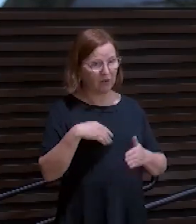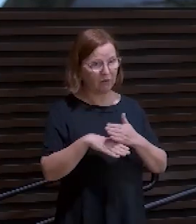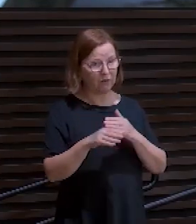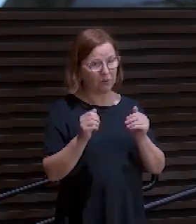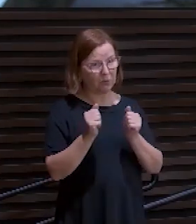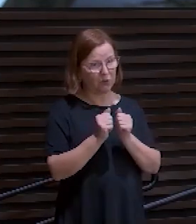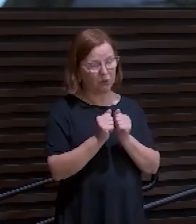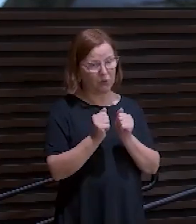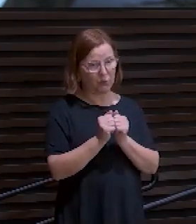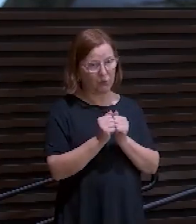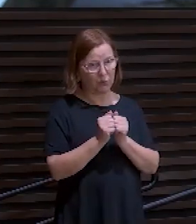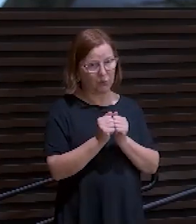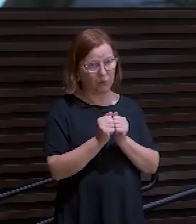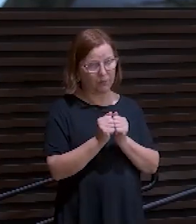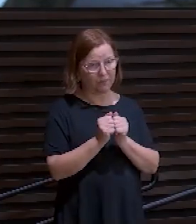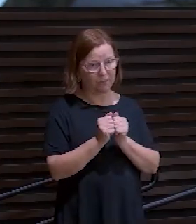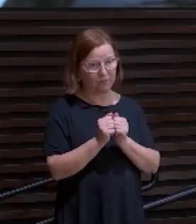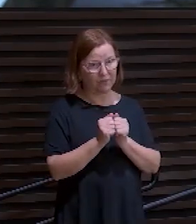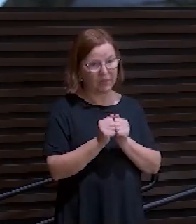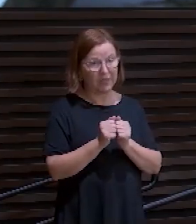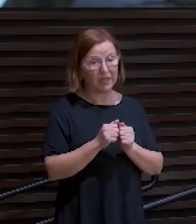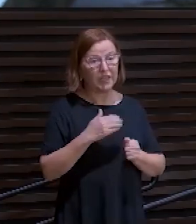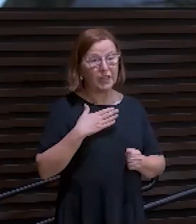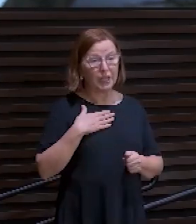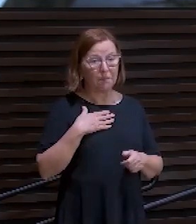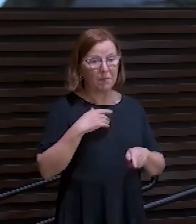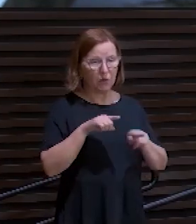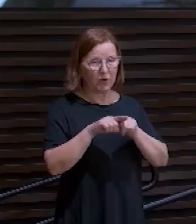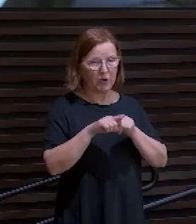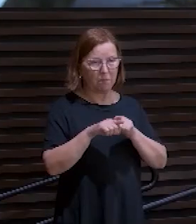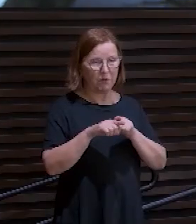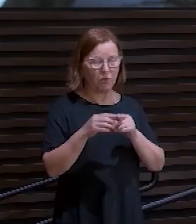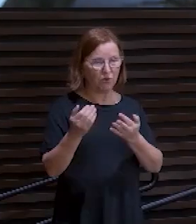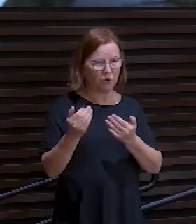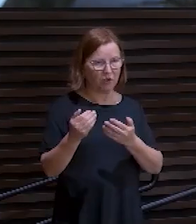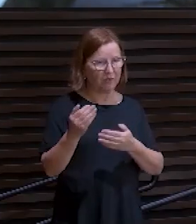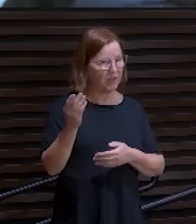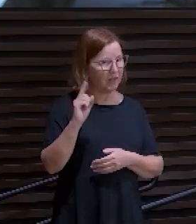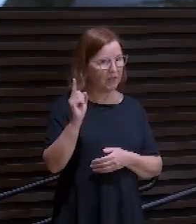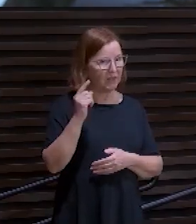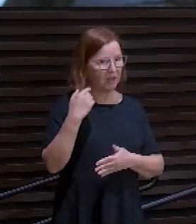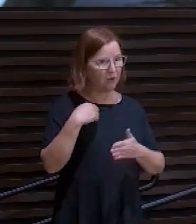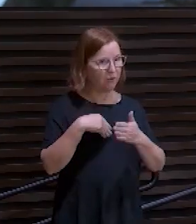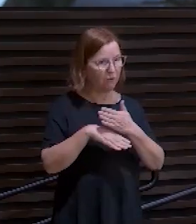voltar, o meu pai vai morrer. Ele não suporta mais o desgosto.